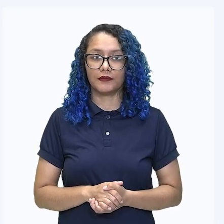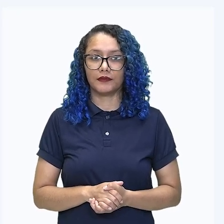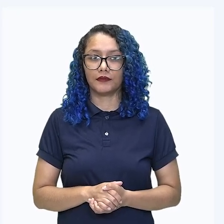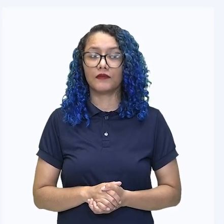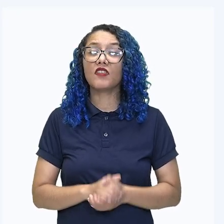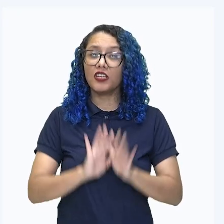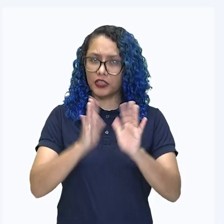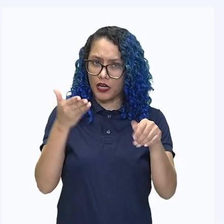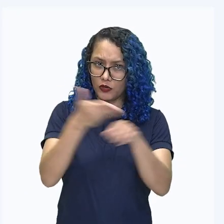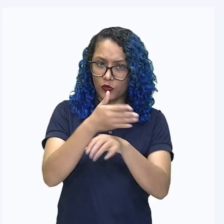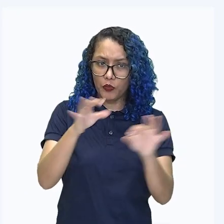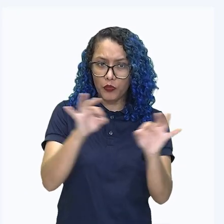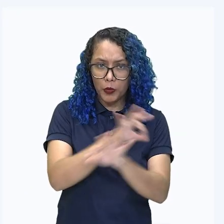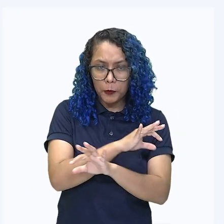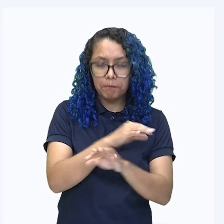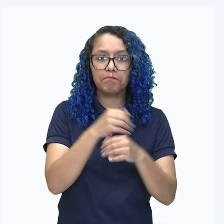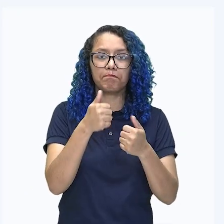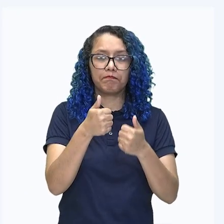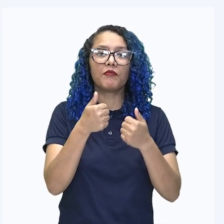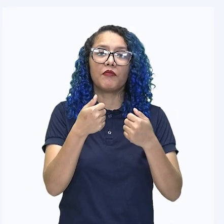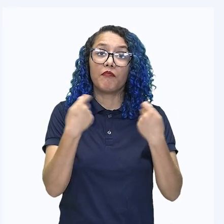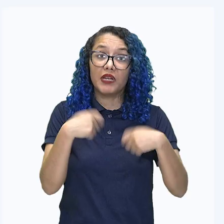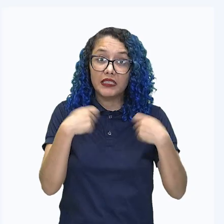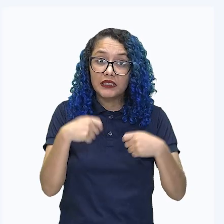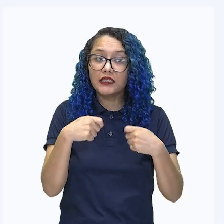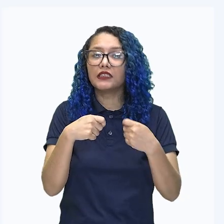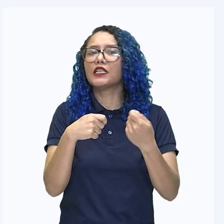Depois de que você acessar, você precisa ter o seu